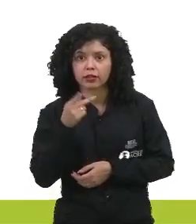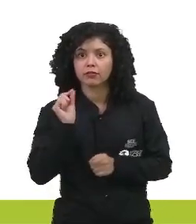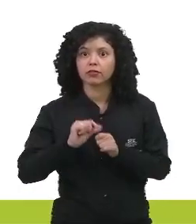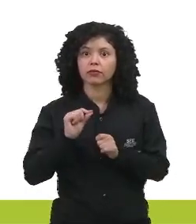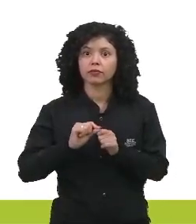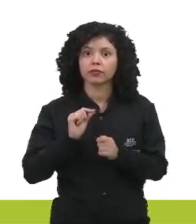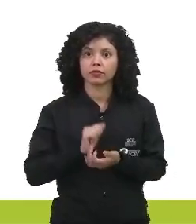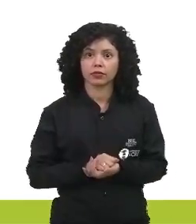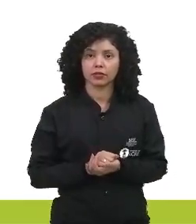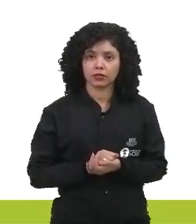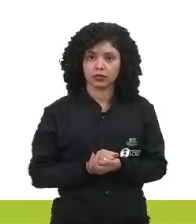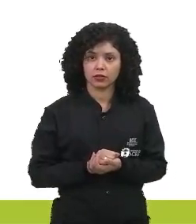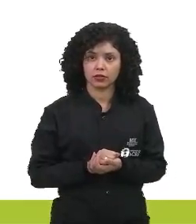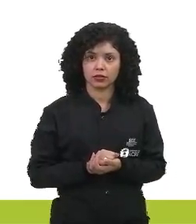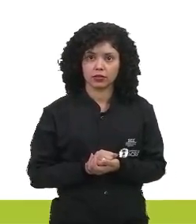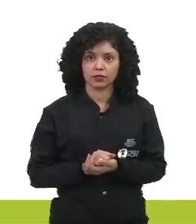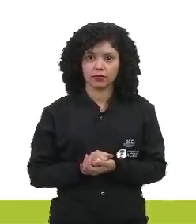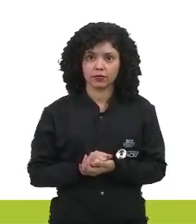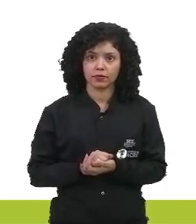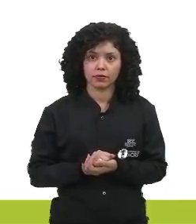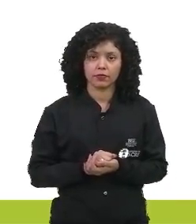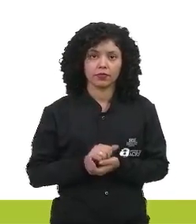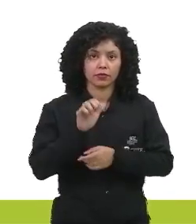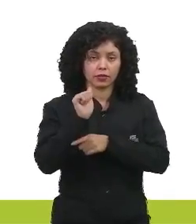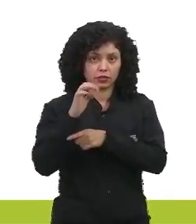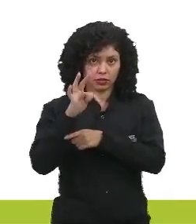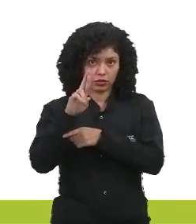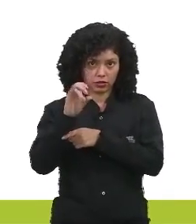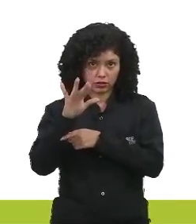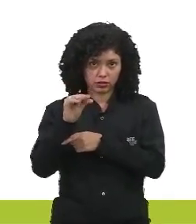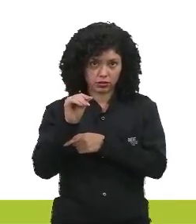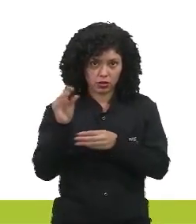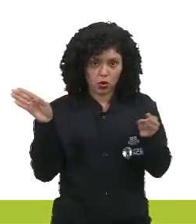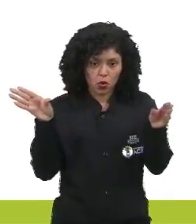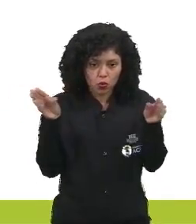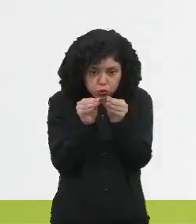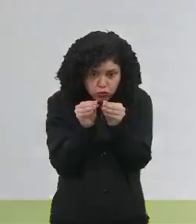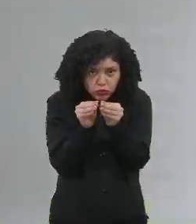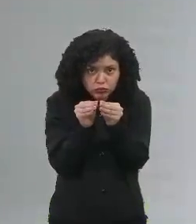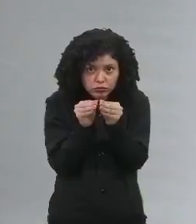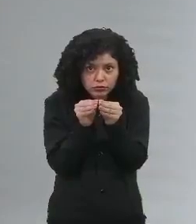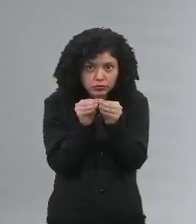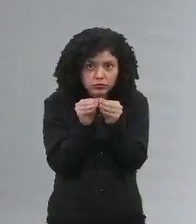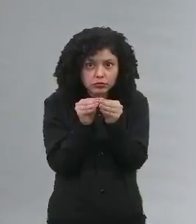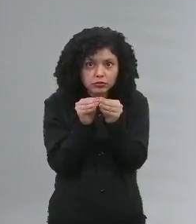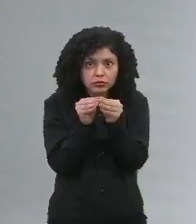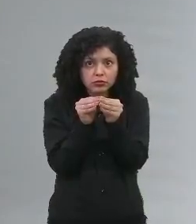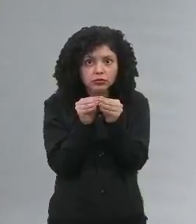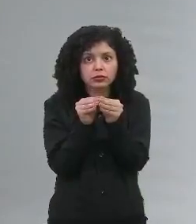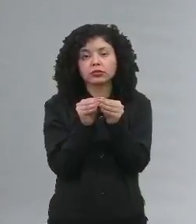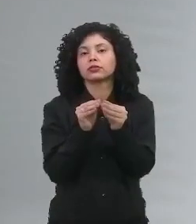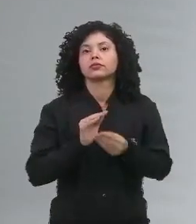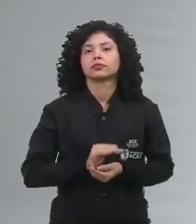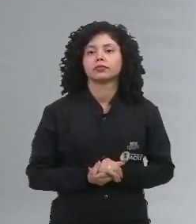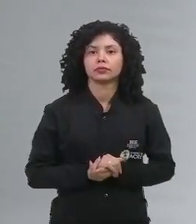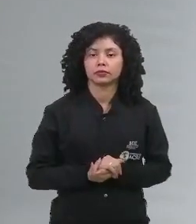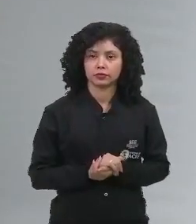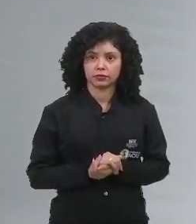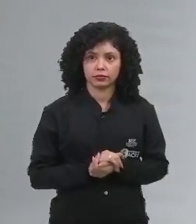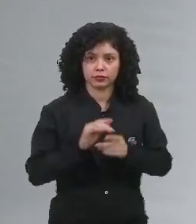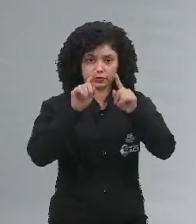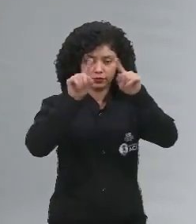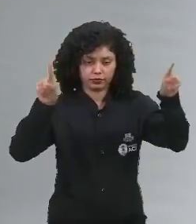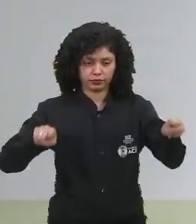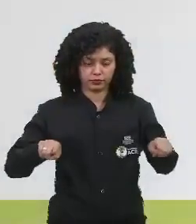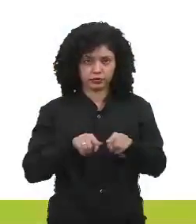fazem? Eles pegam as vogais átonas e eles suprimem essa vogal. E aí eu tentei colocar aqui no nosso quadrinho,